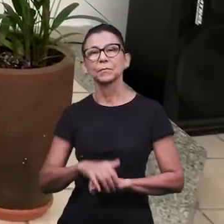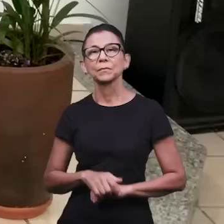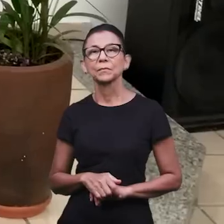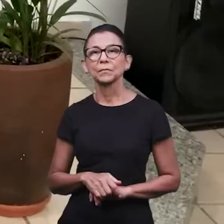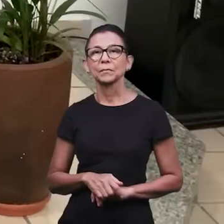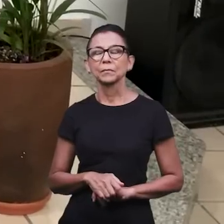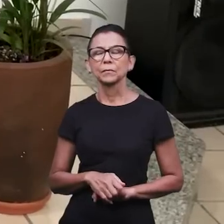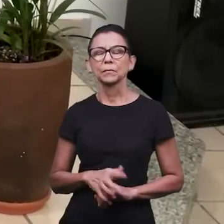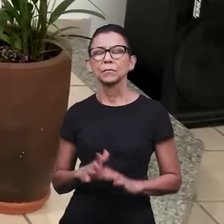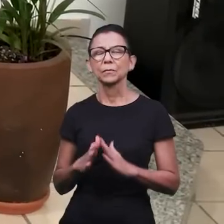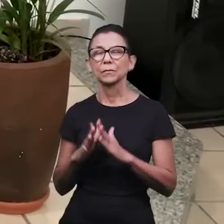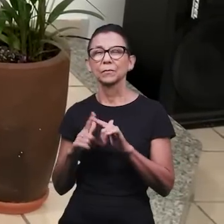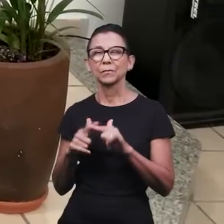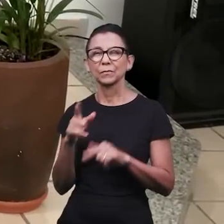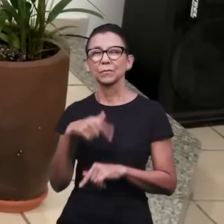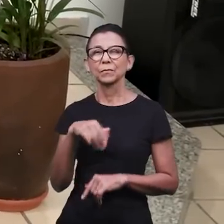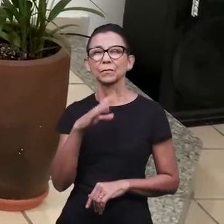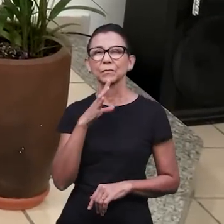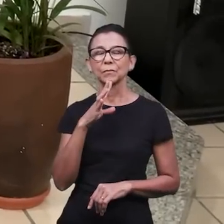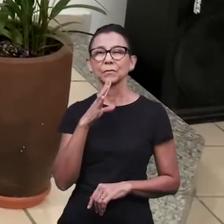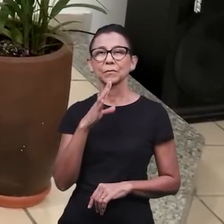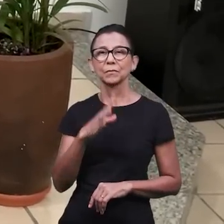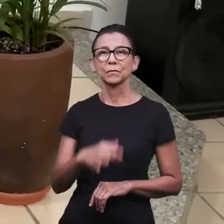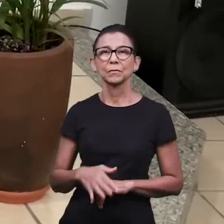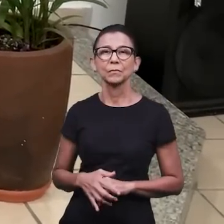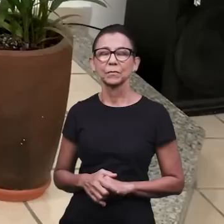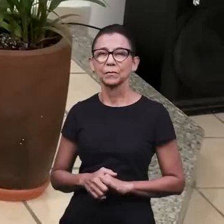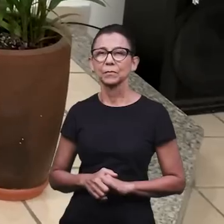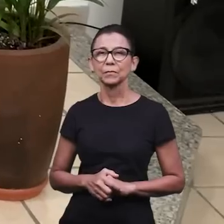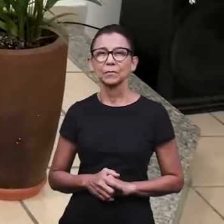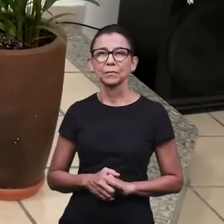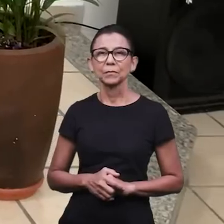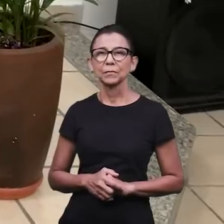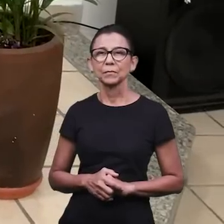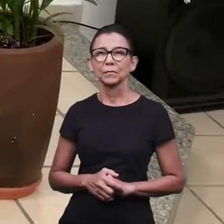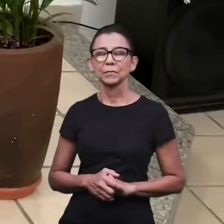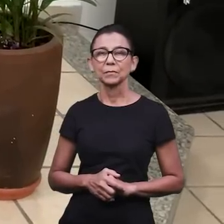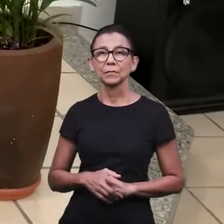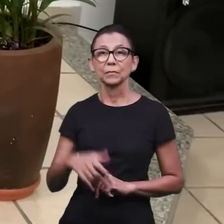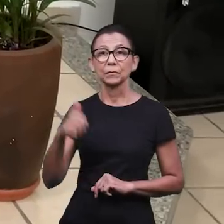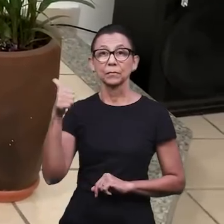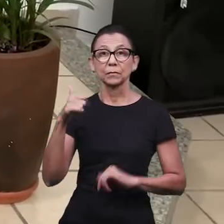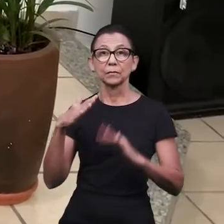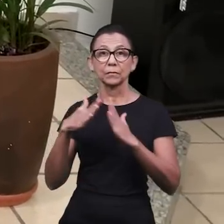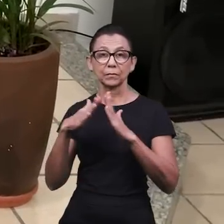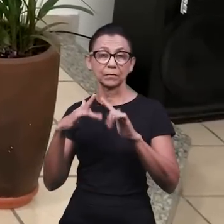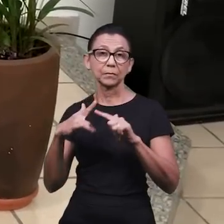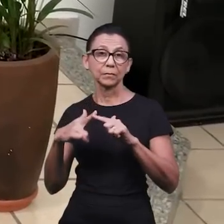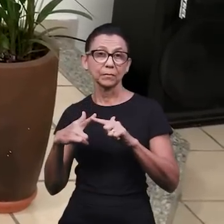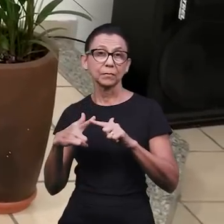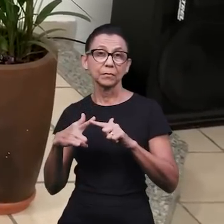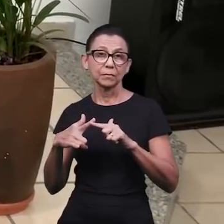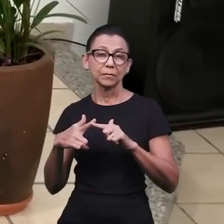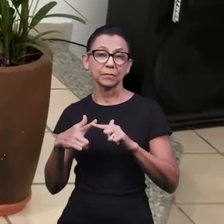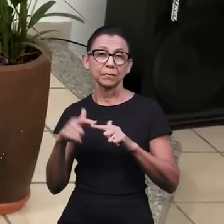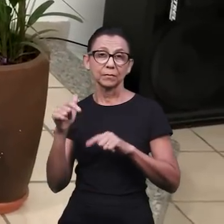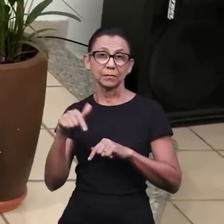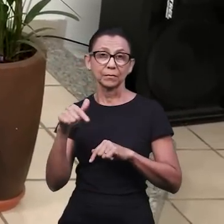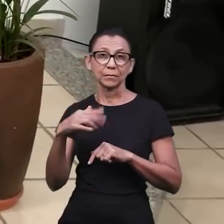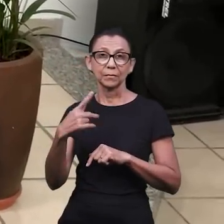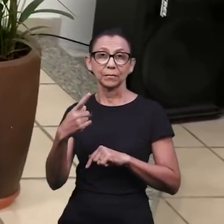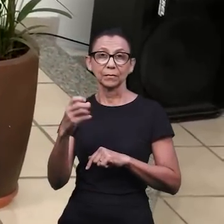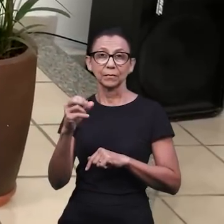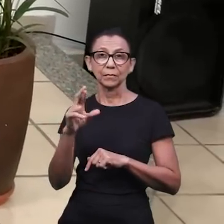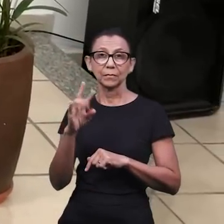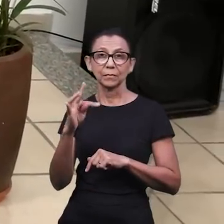é conhecida como Igreja da Zeca Neto, que é o nome da rua da igreja, né? Foi a primeira igreja da obra aqui em Porto Alegre,